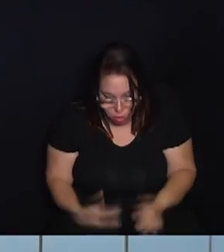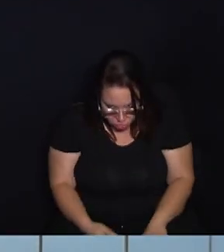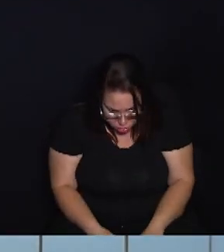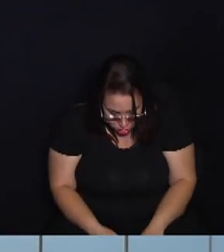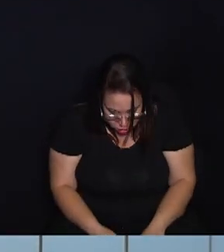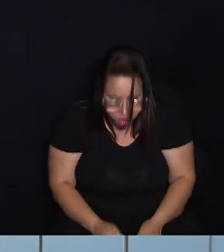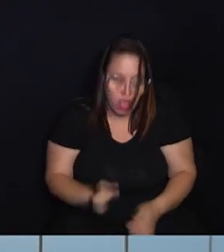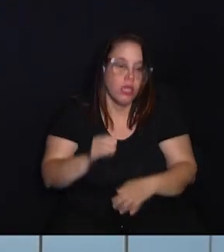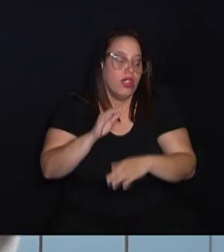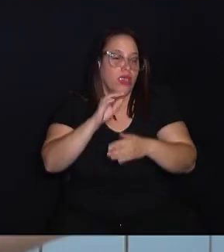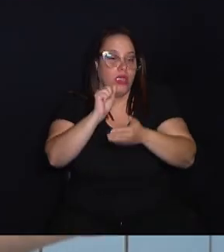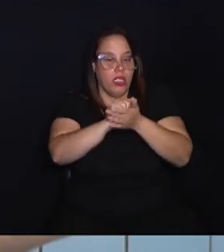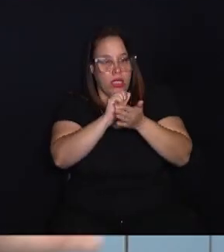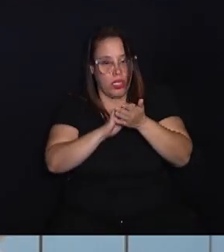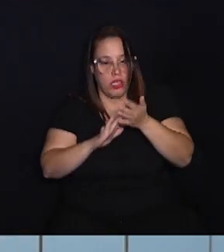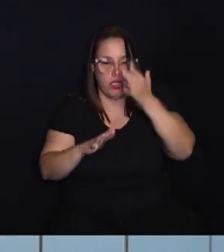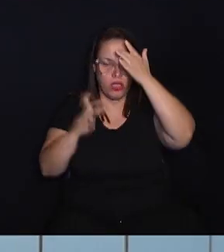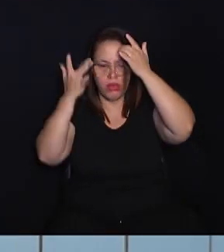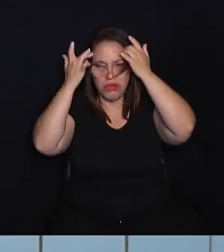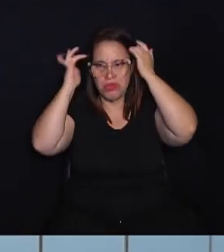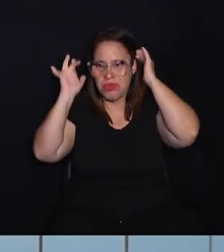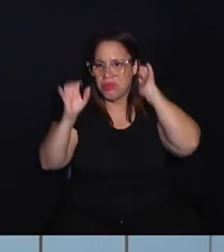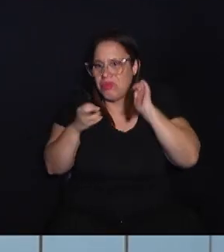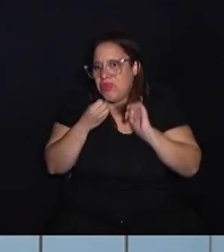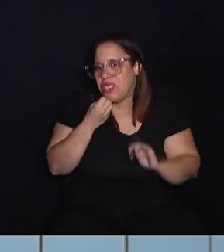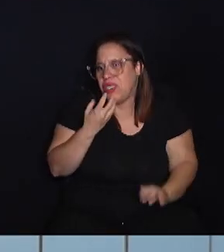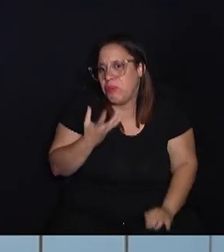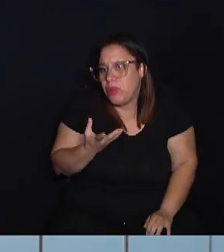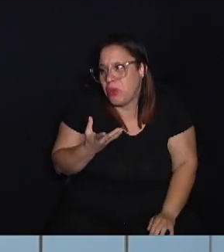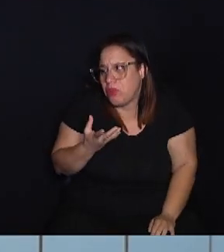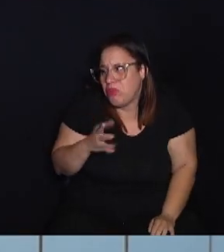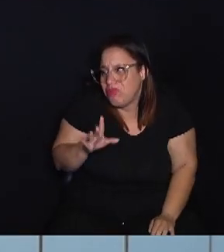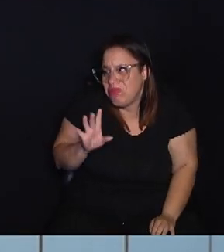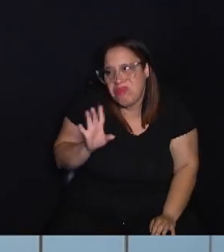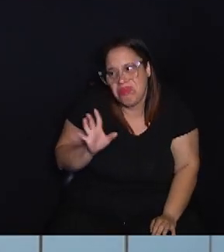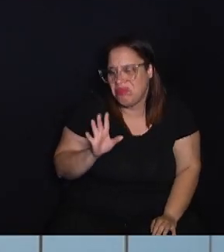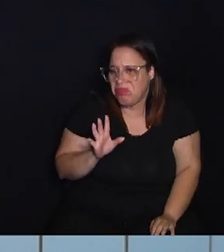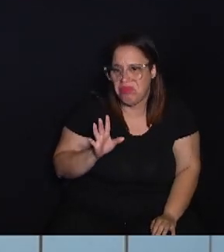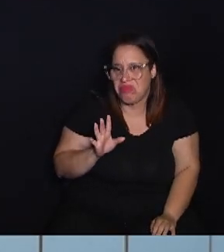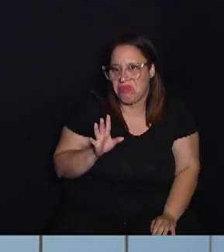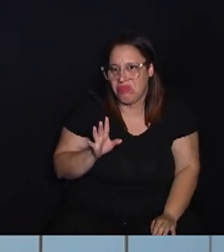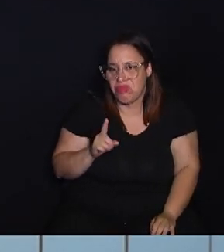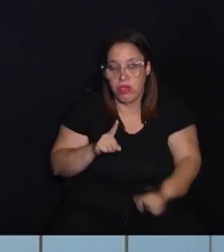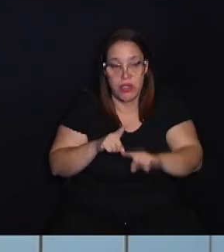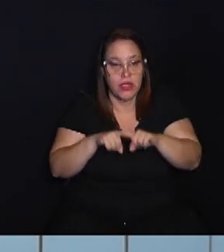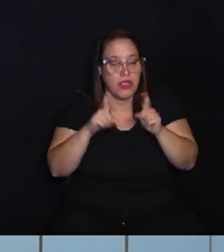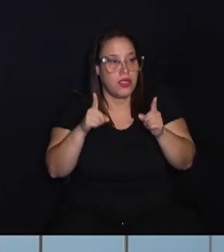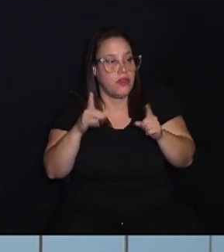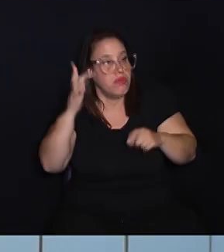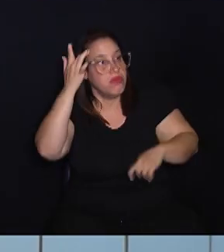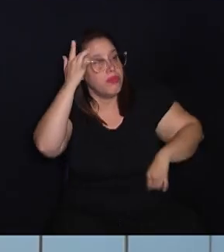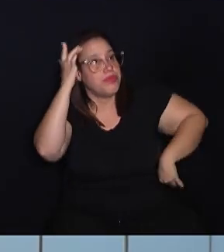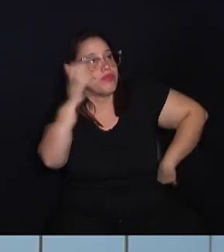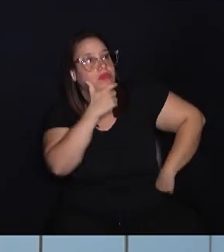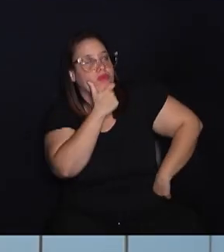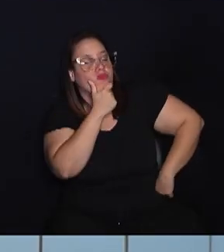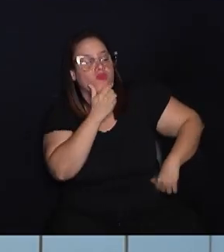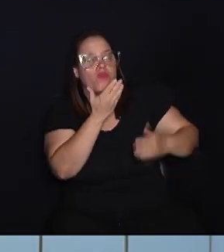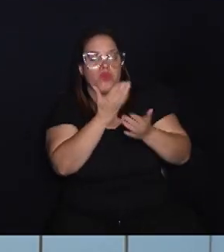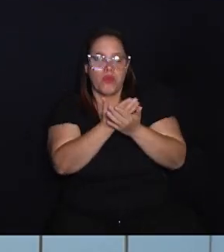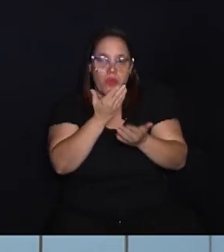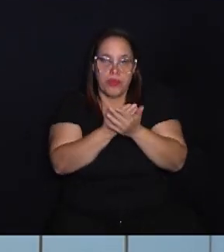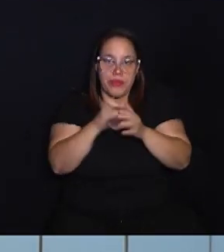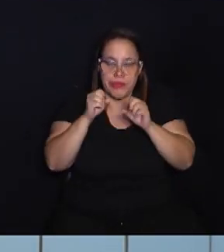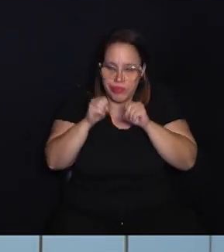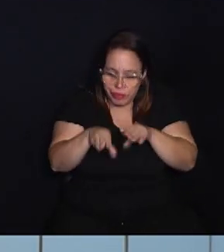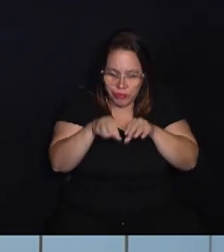atividade. Também não sei se isso é tão saudável assim. Mas eu acho que a gente tem que estudar esse momento. Educar